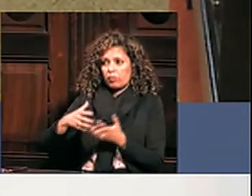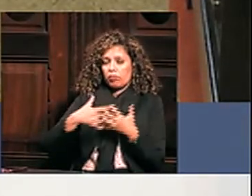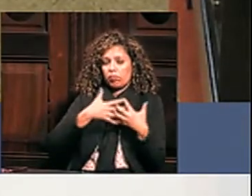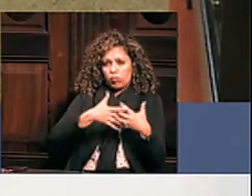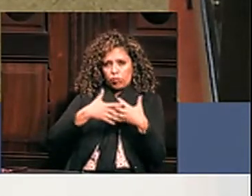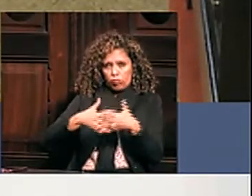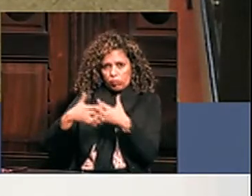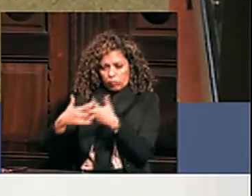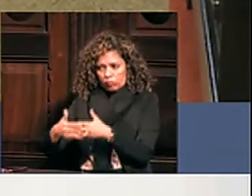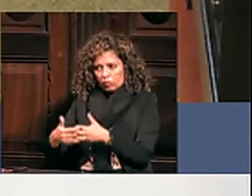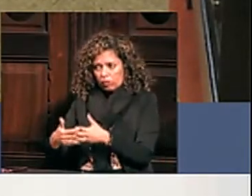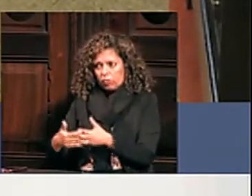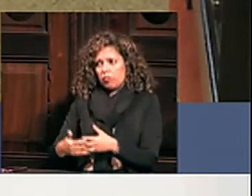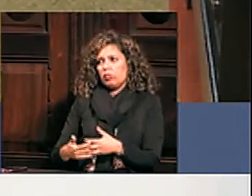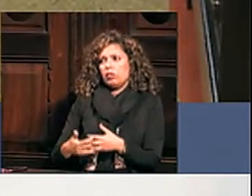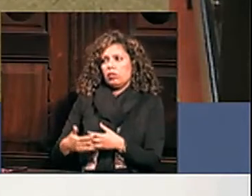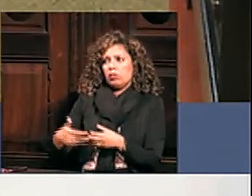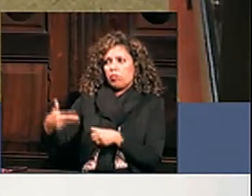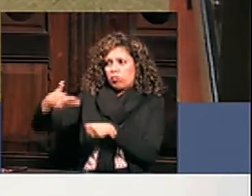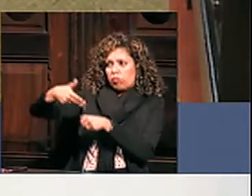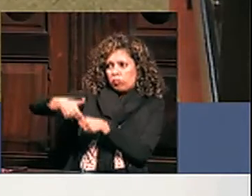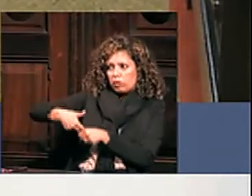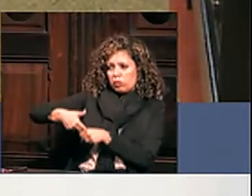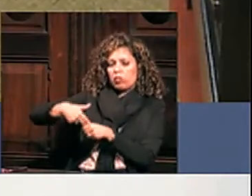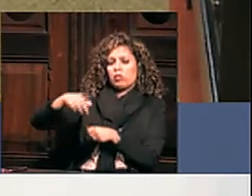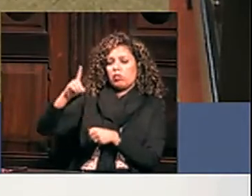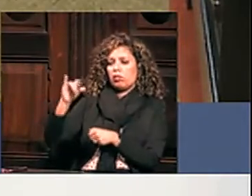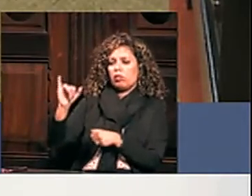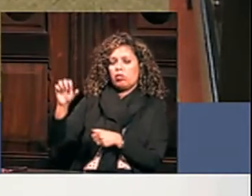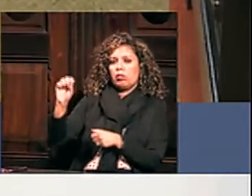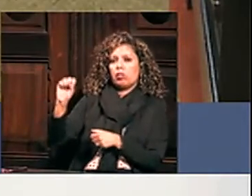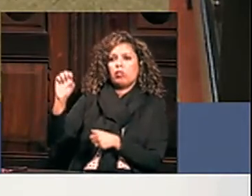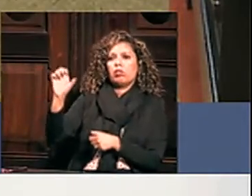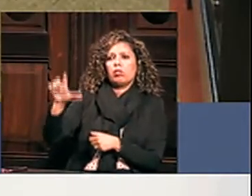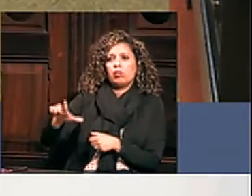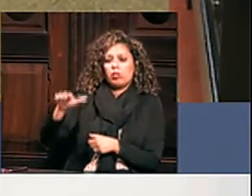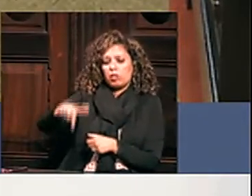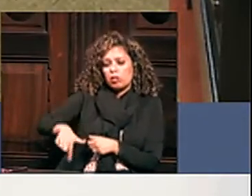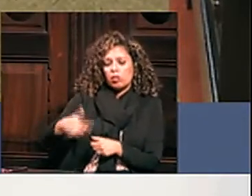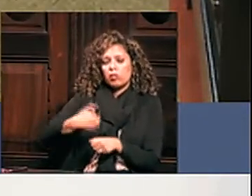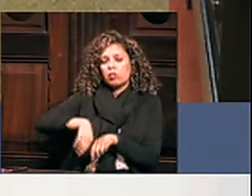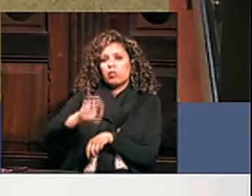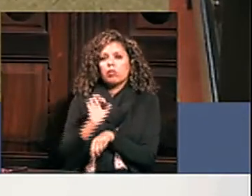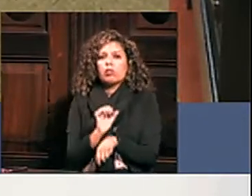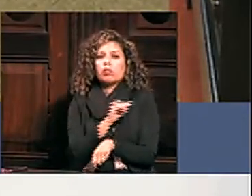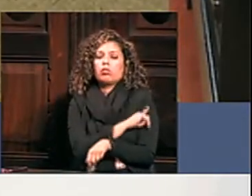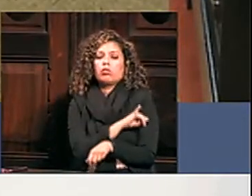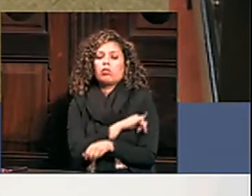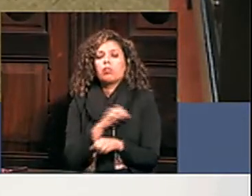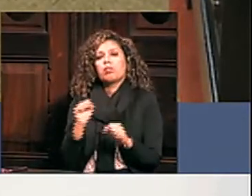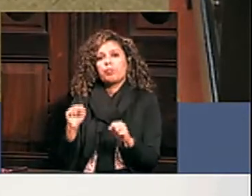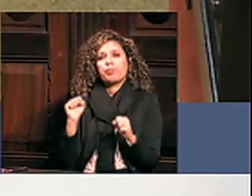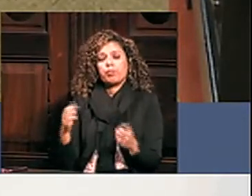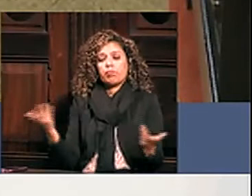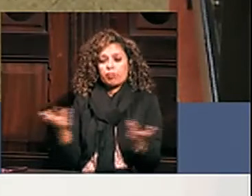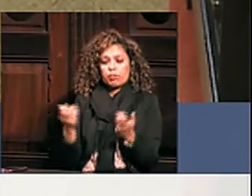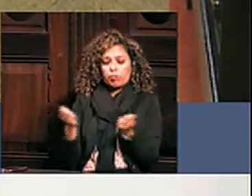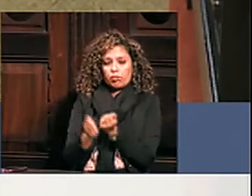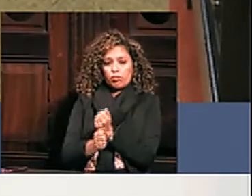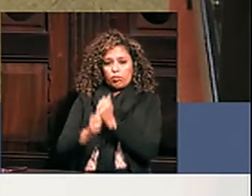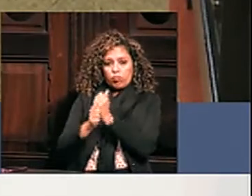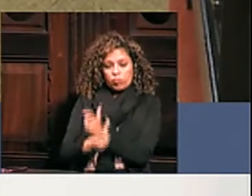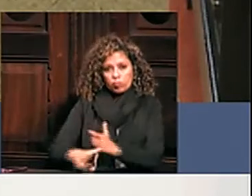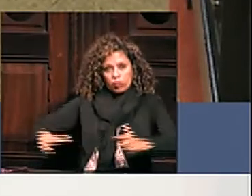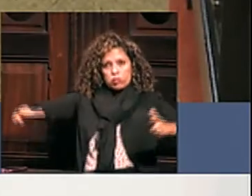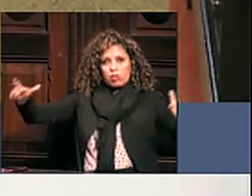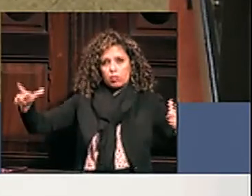17. É 5 pontos percentuais mais que a gente. Então vai crescer a venda de